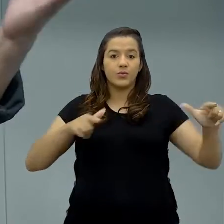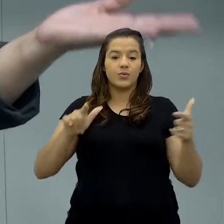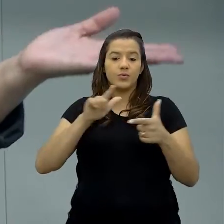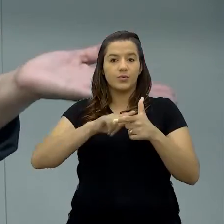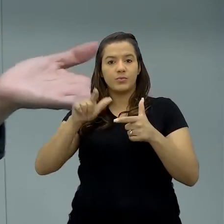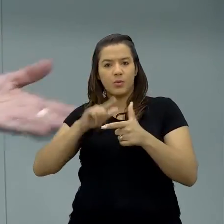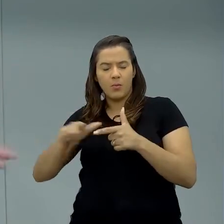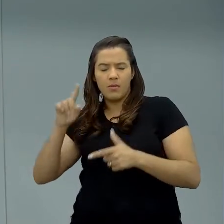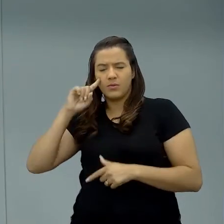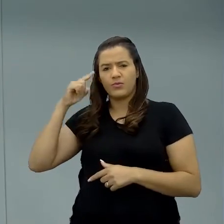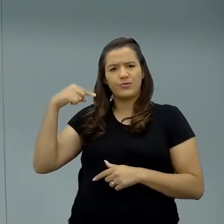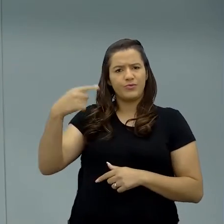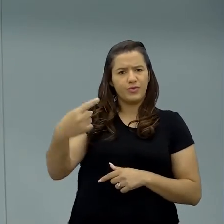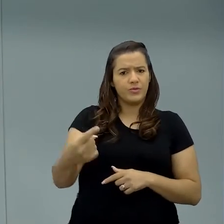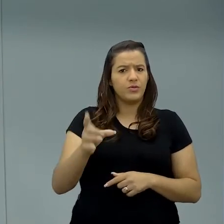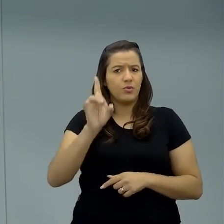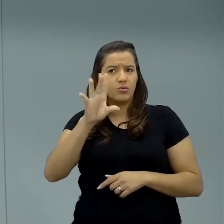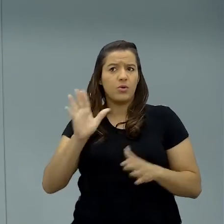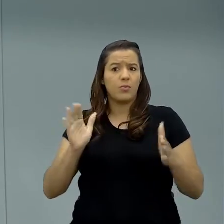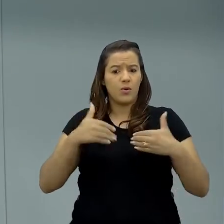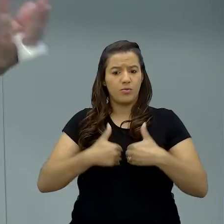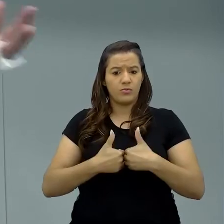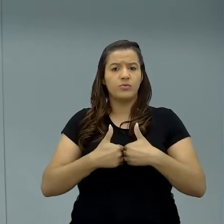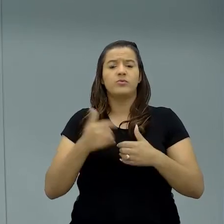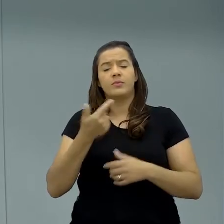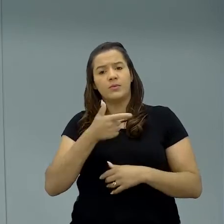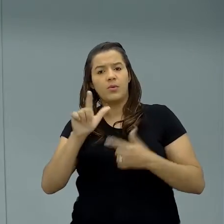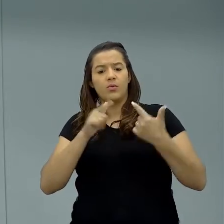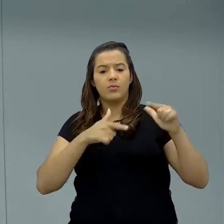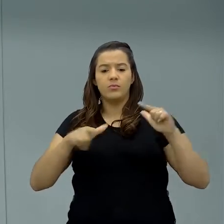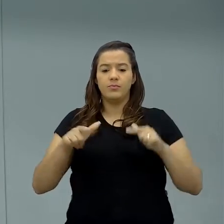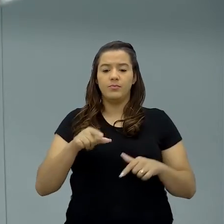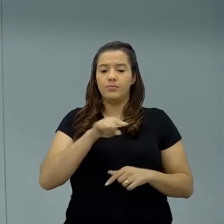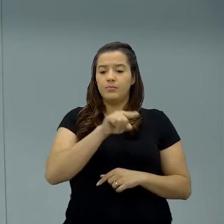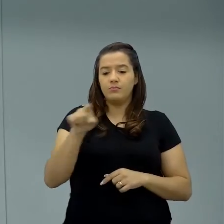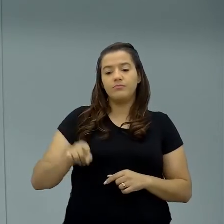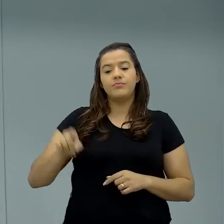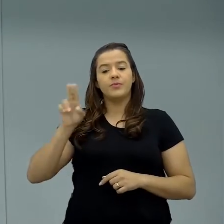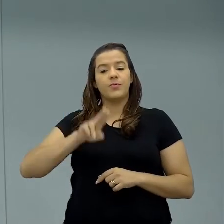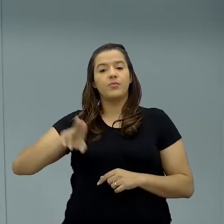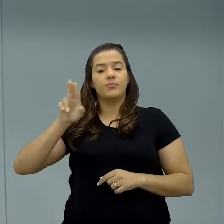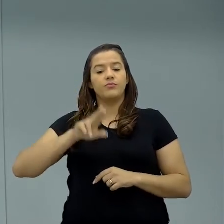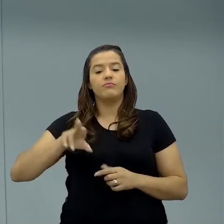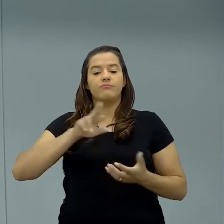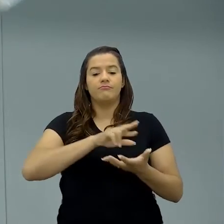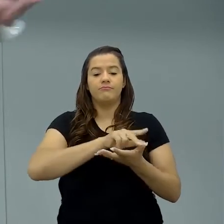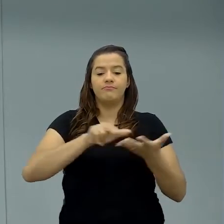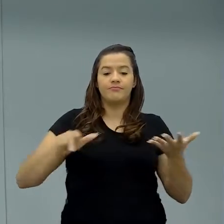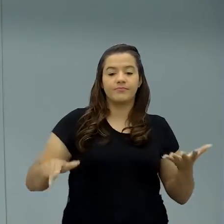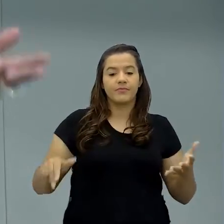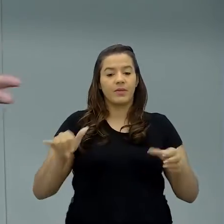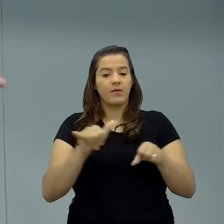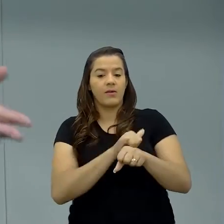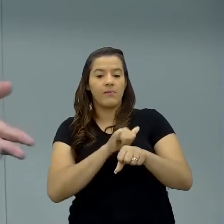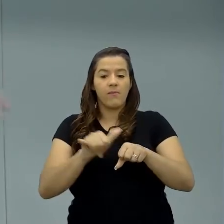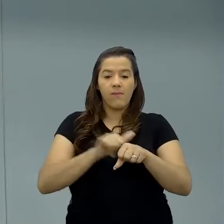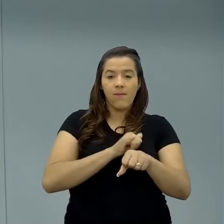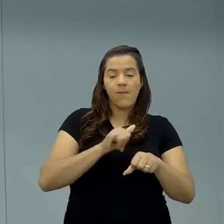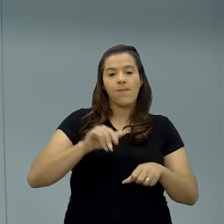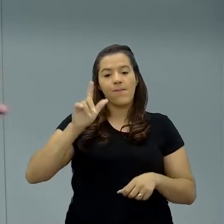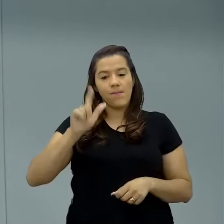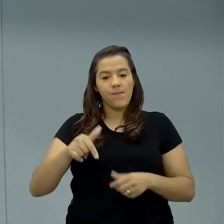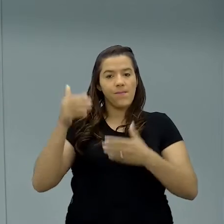você falou do dia a dia, né? Como você utiliza aí as diversas estratégias terapêuticas,